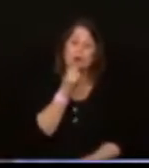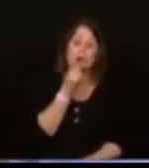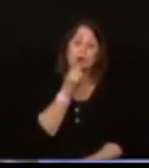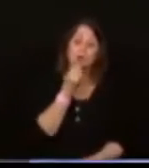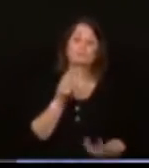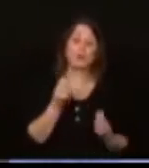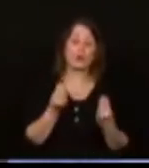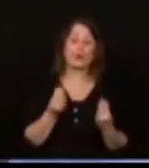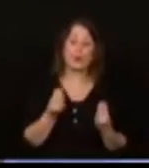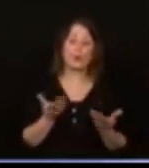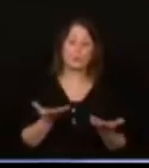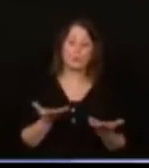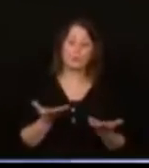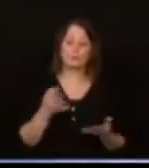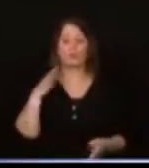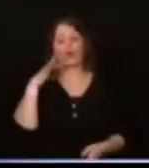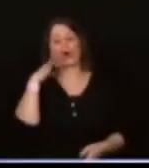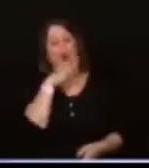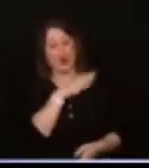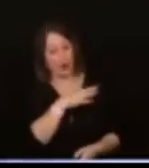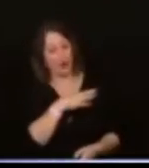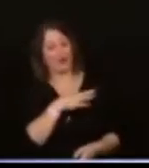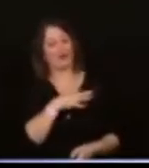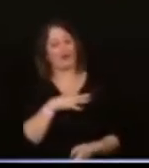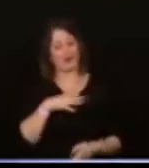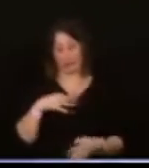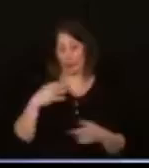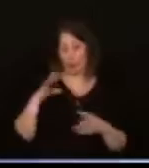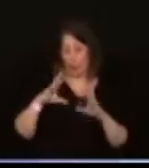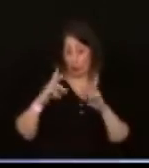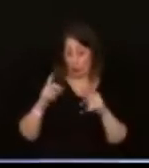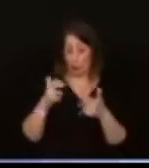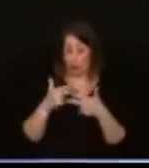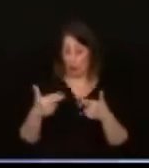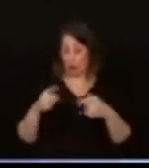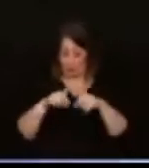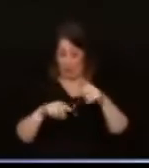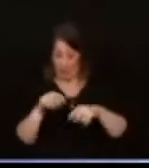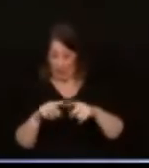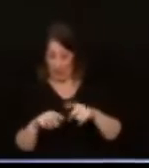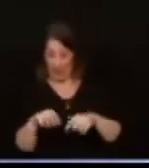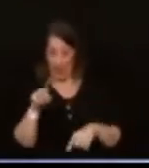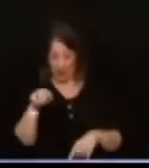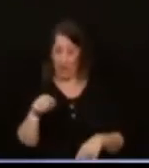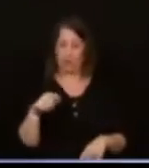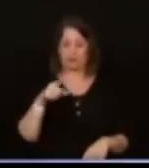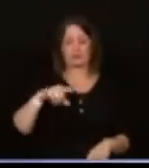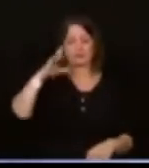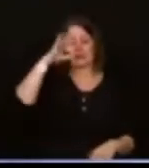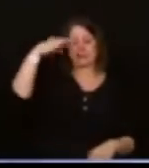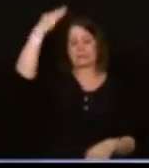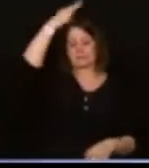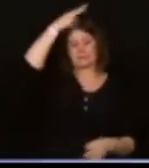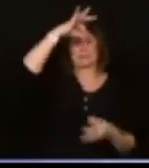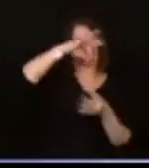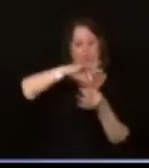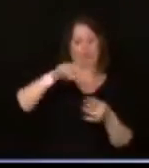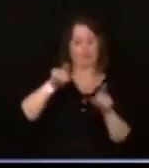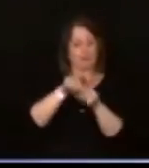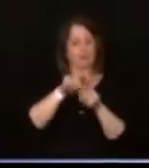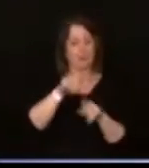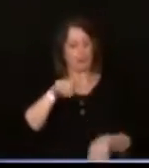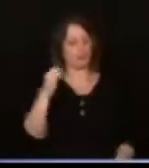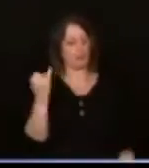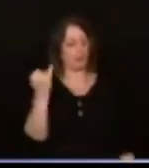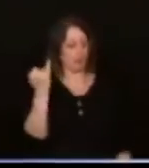material. Obviamente, acima do material é o alimento espiritual. Nós